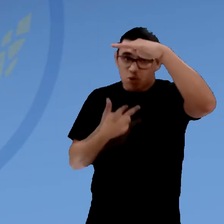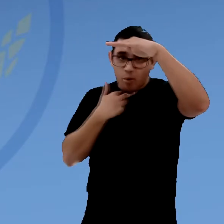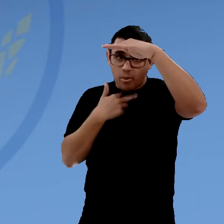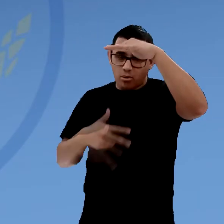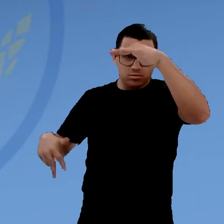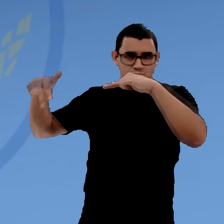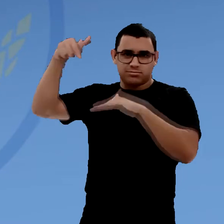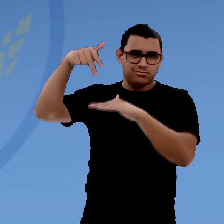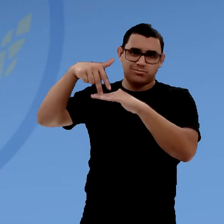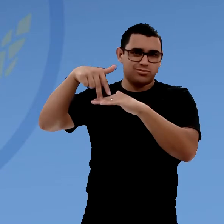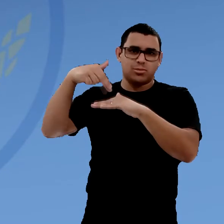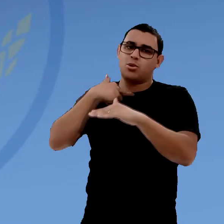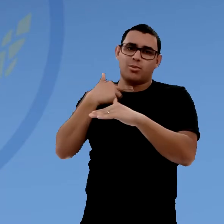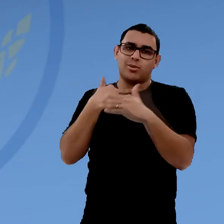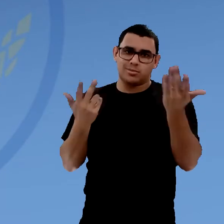com eles.